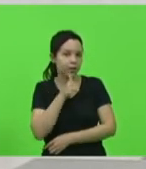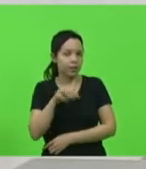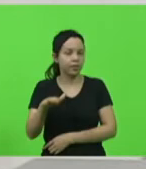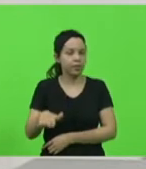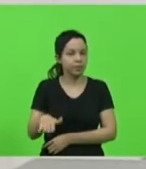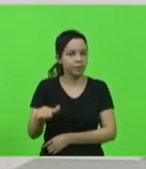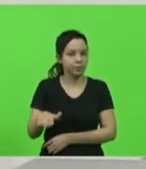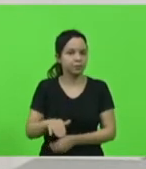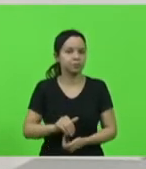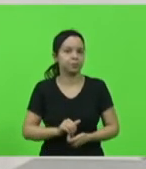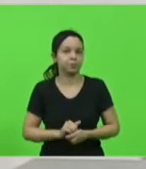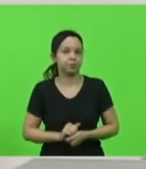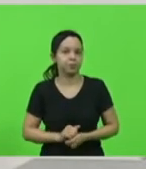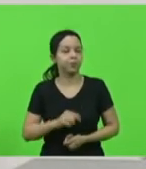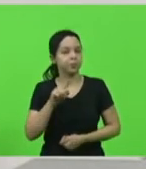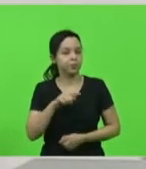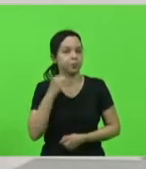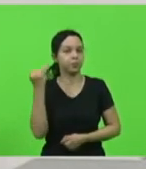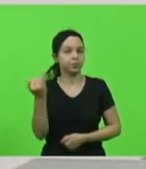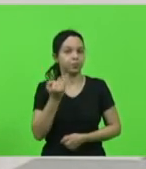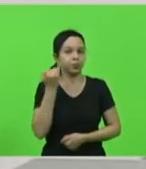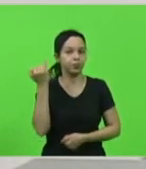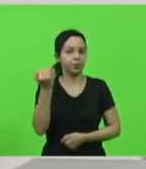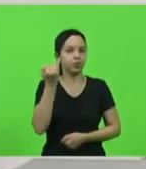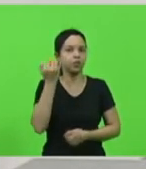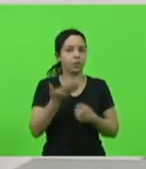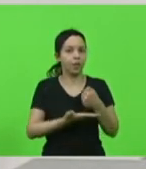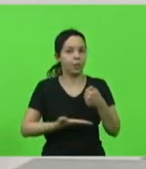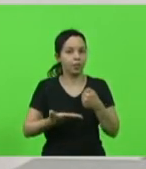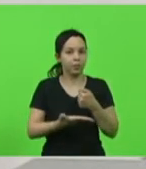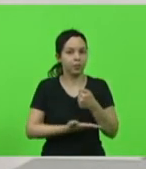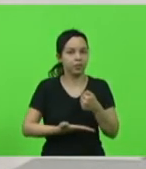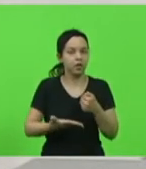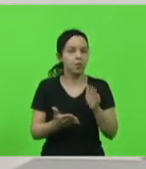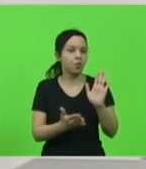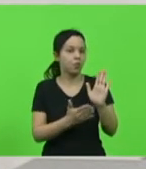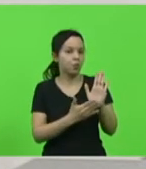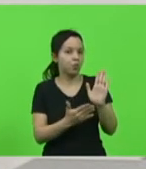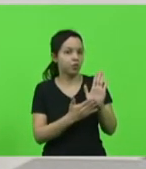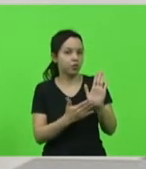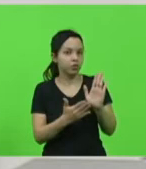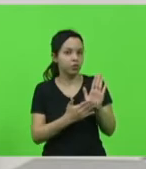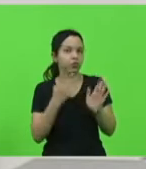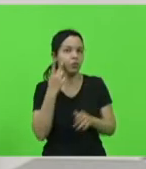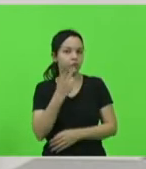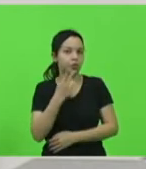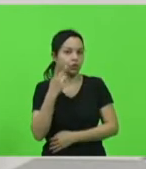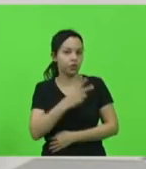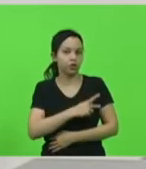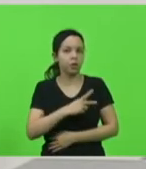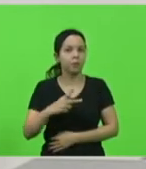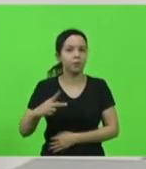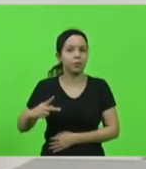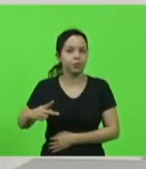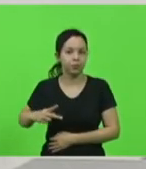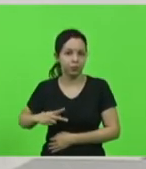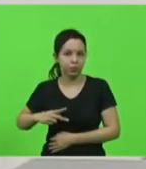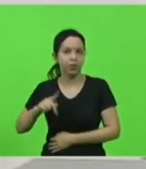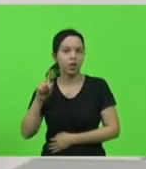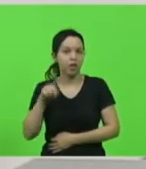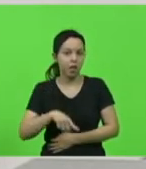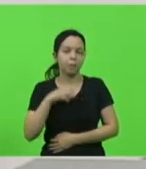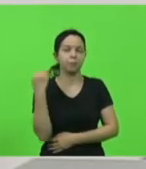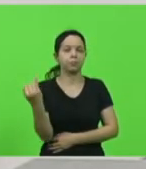Algo fundamental para embasar a proposição de políticas públicas. É fundamental.